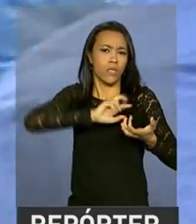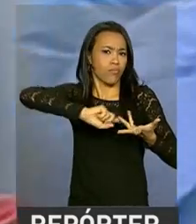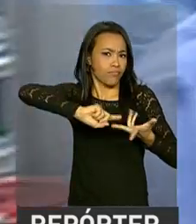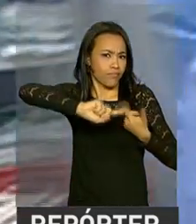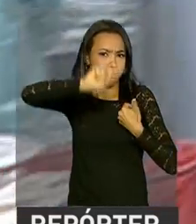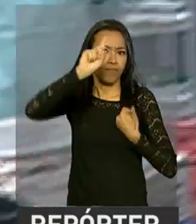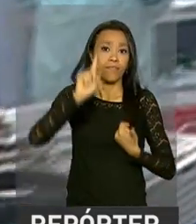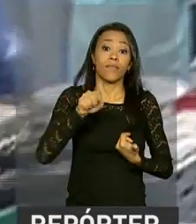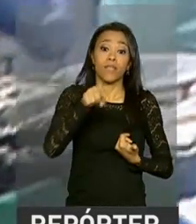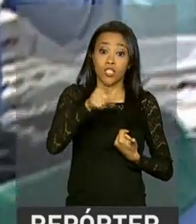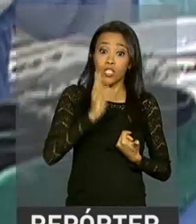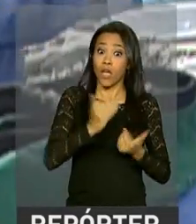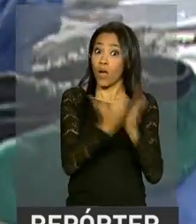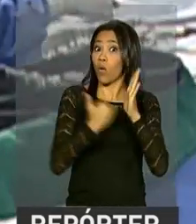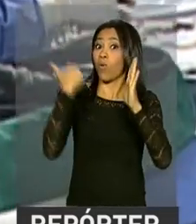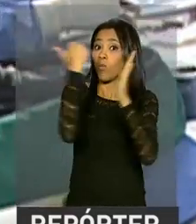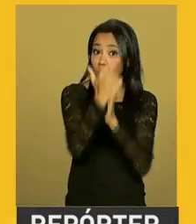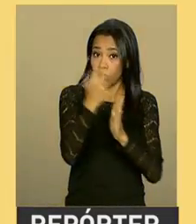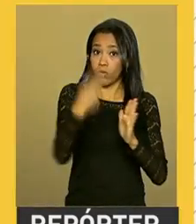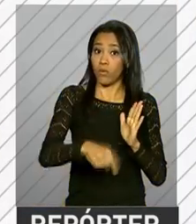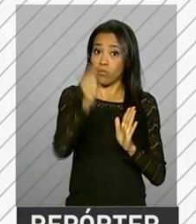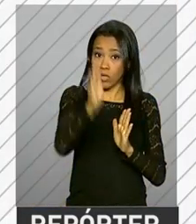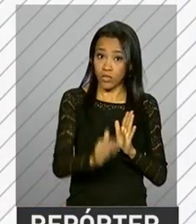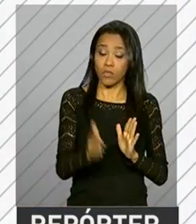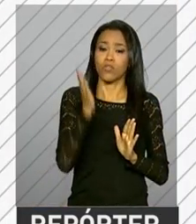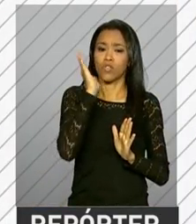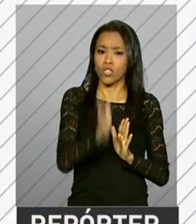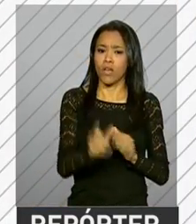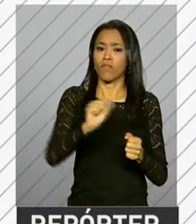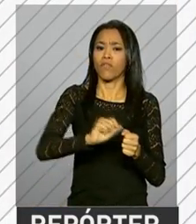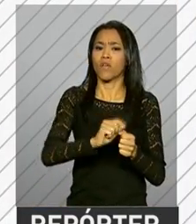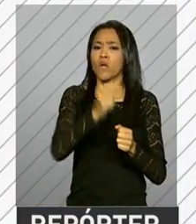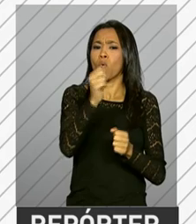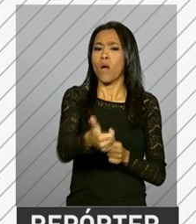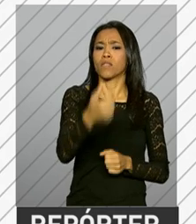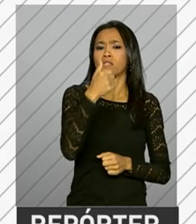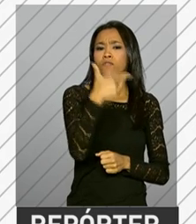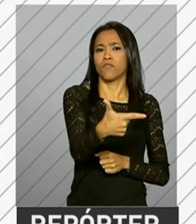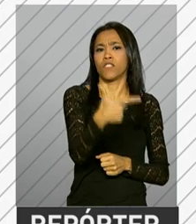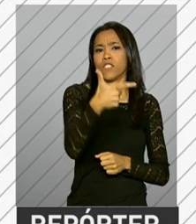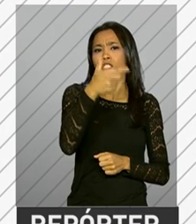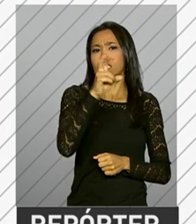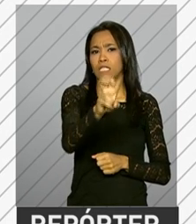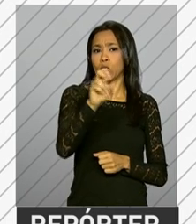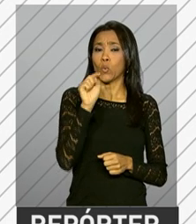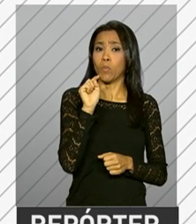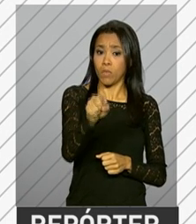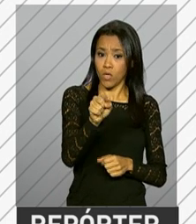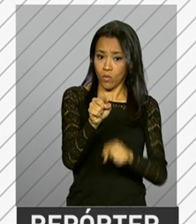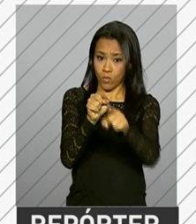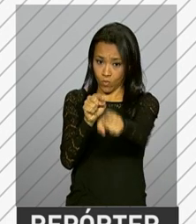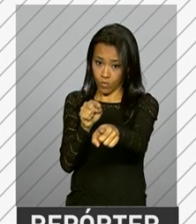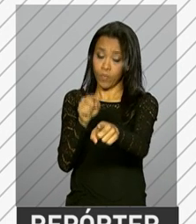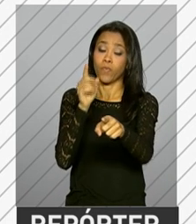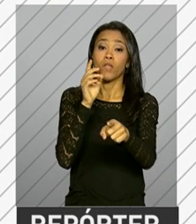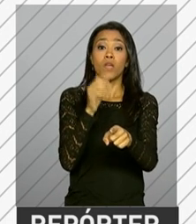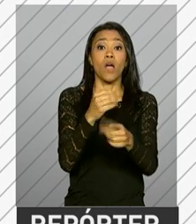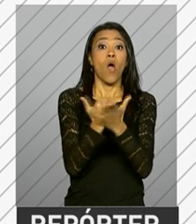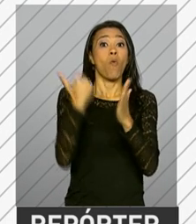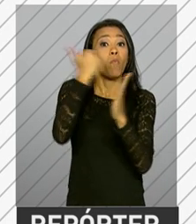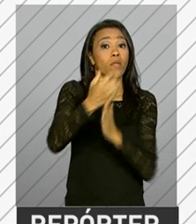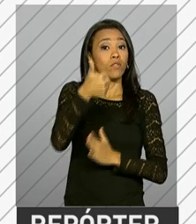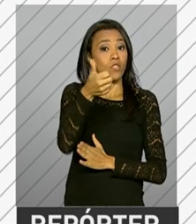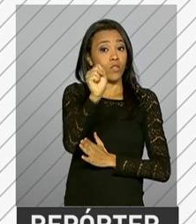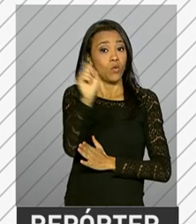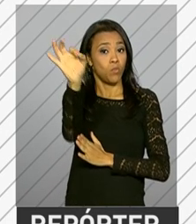de órgãos transplantados no país. Foram realizados quase 25 mil transplantes, um aumento de